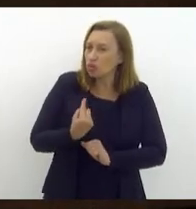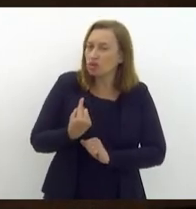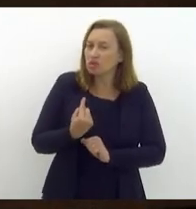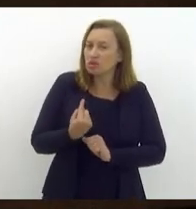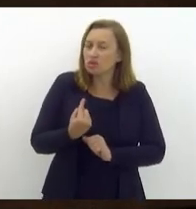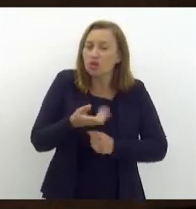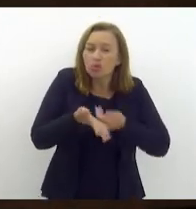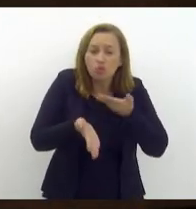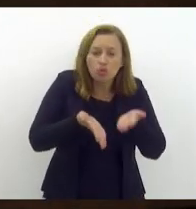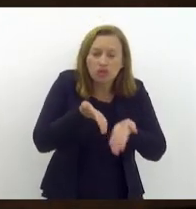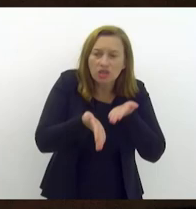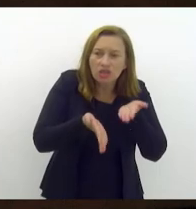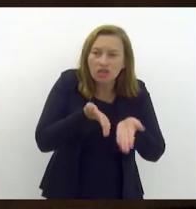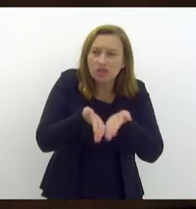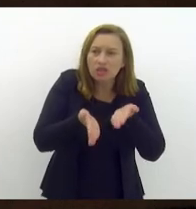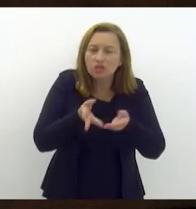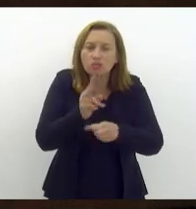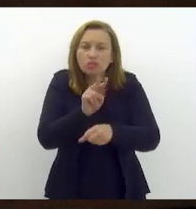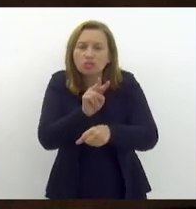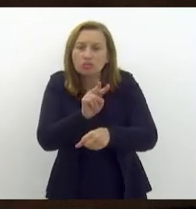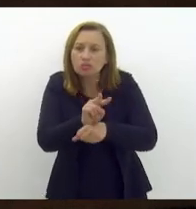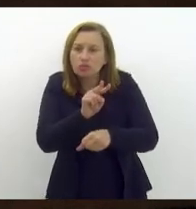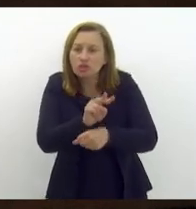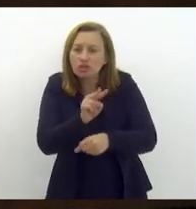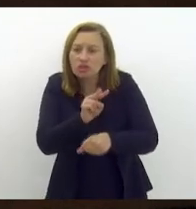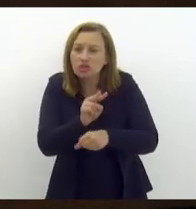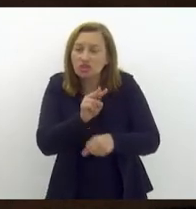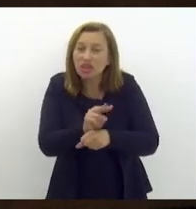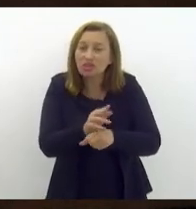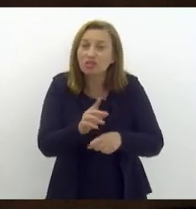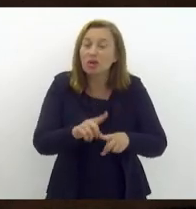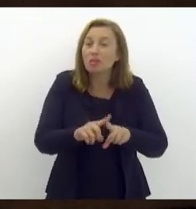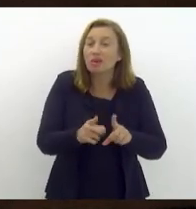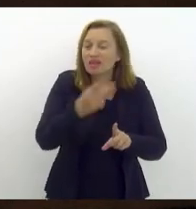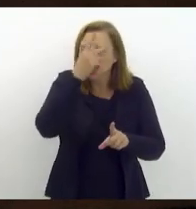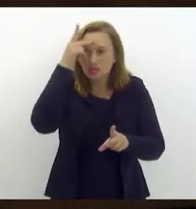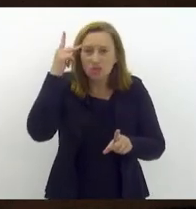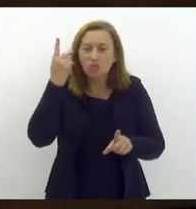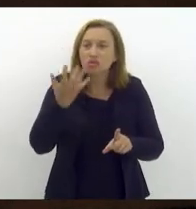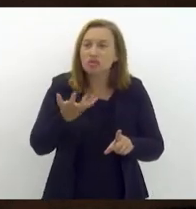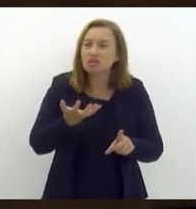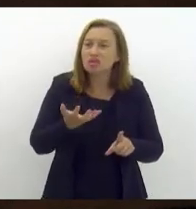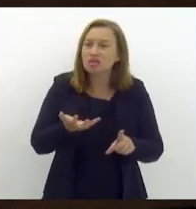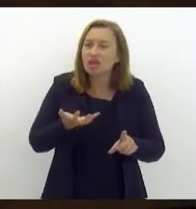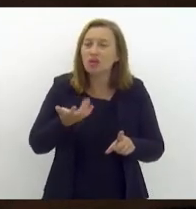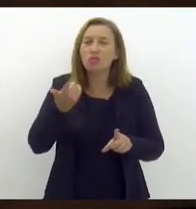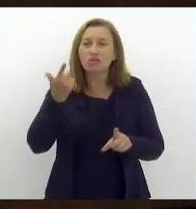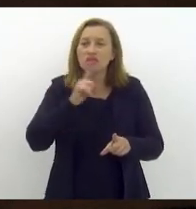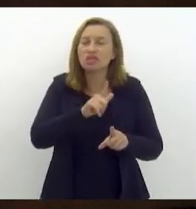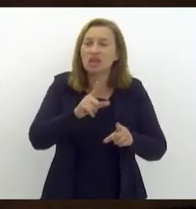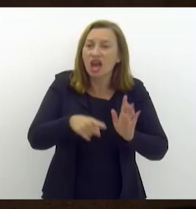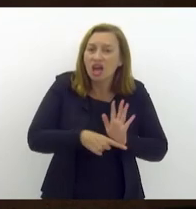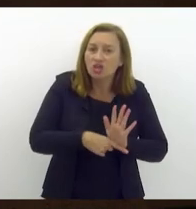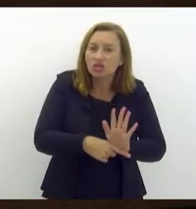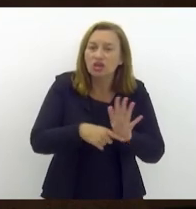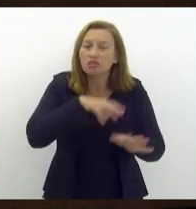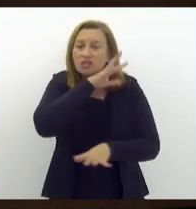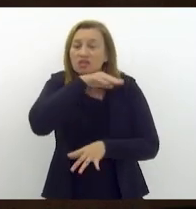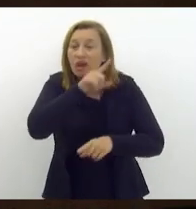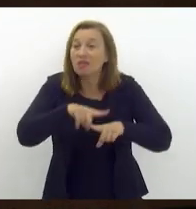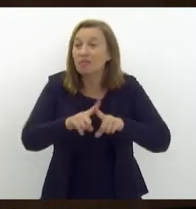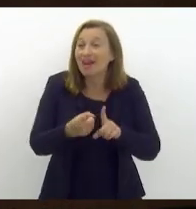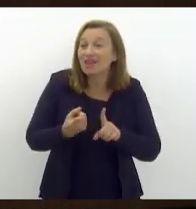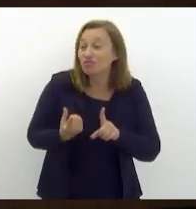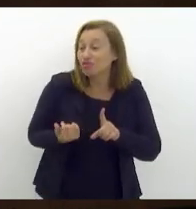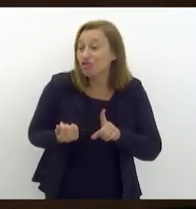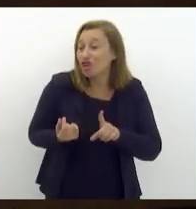enxugando esse gelo, porque acaba que as pessoas querem conseguir ajudar os pets, mas o